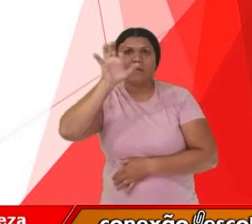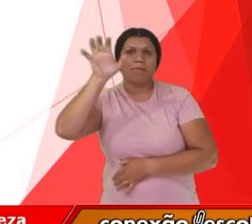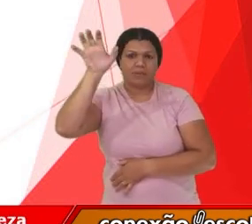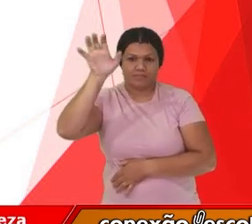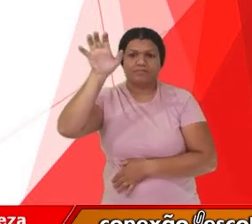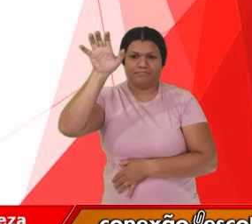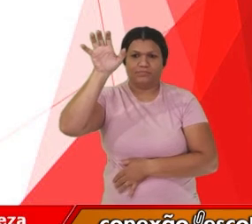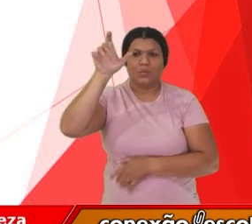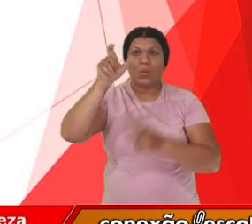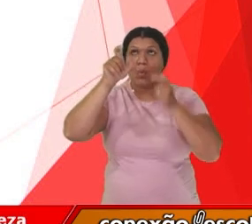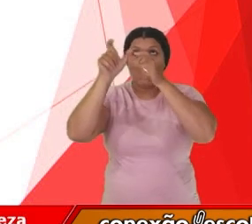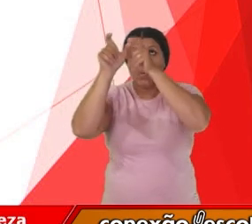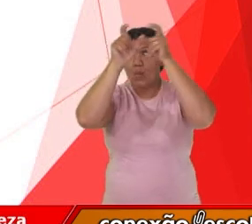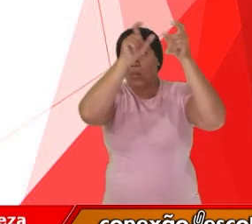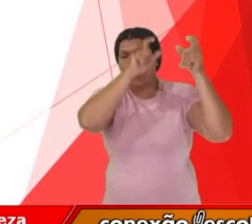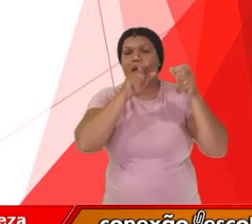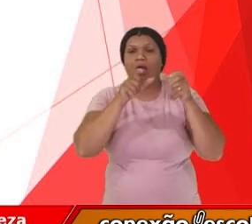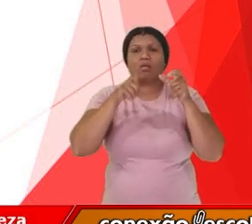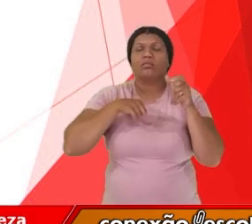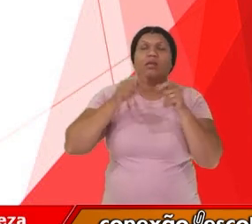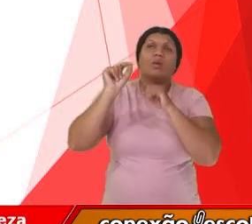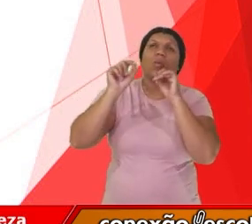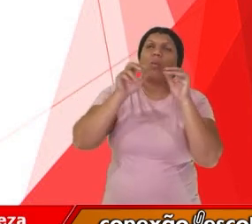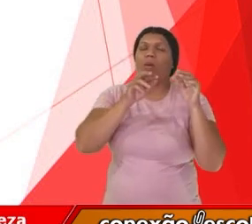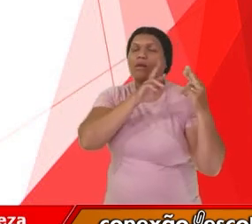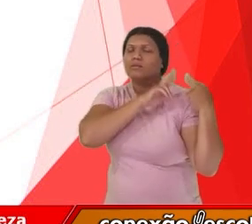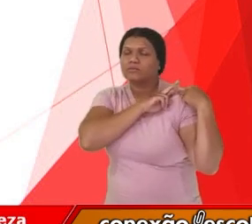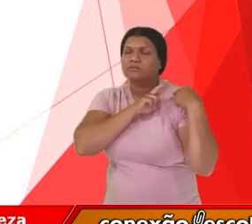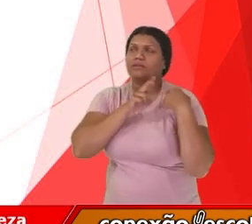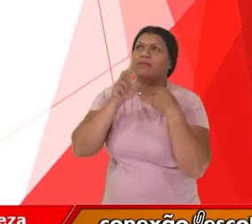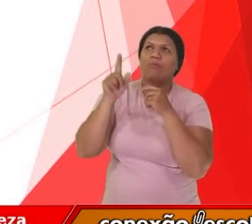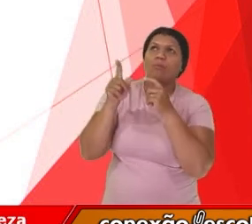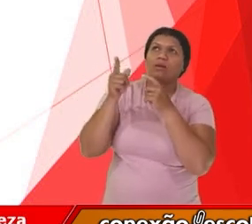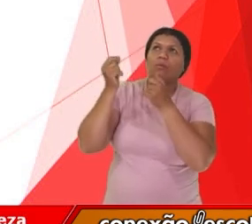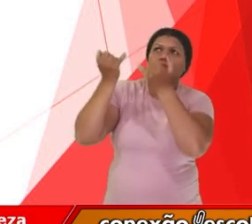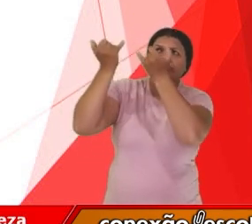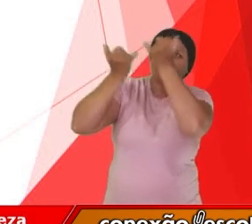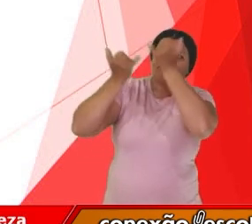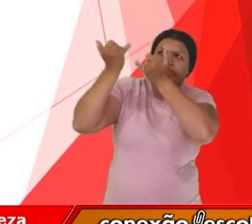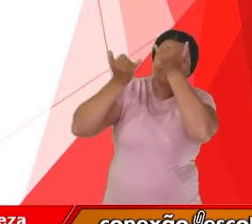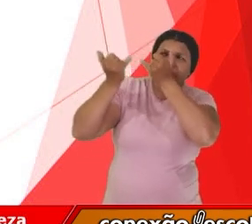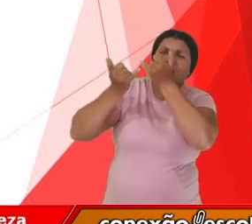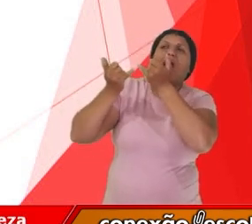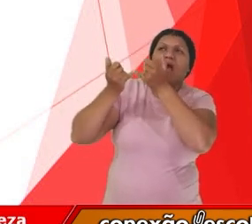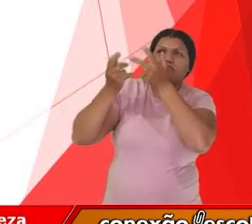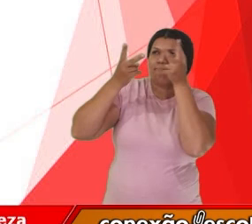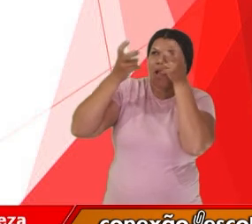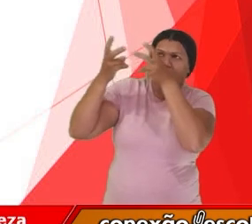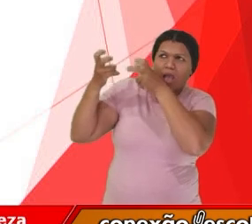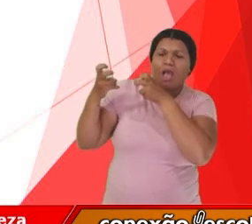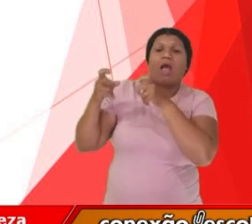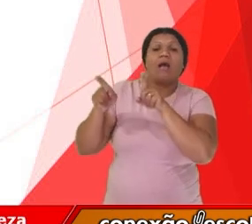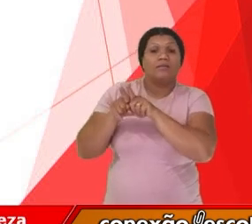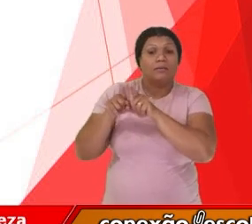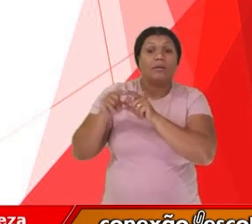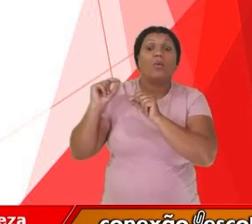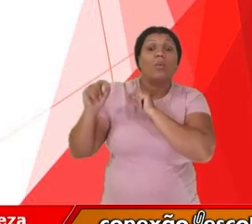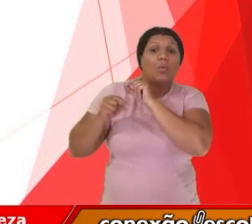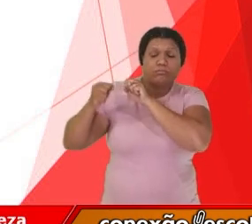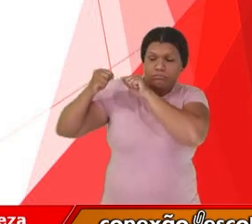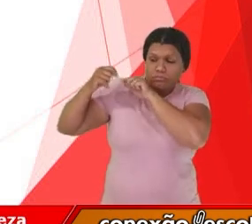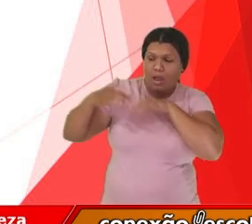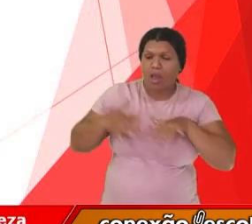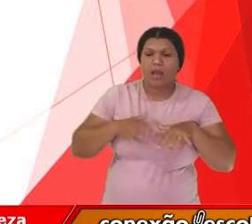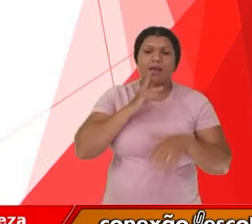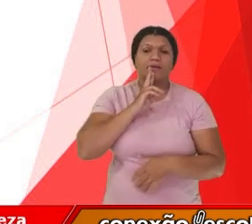são responsáveis pelo recebimento, processamento e elaboração de respostas, pelo movimento